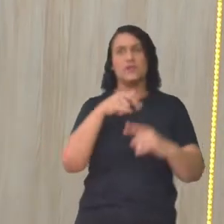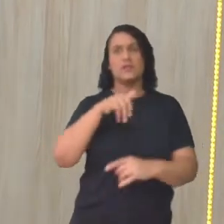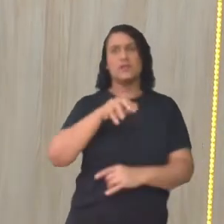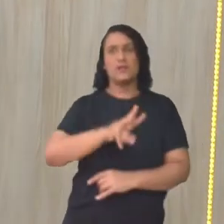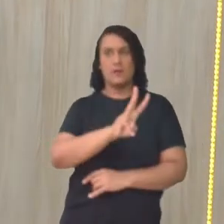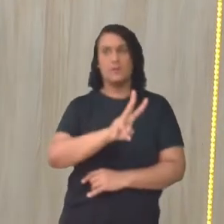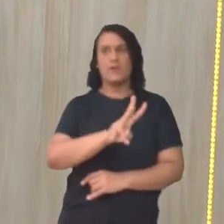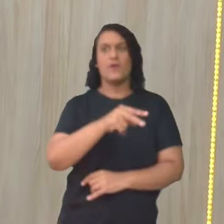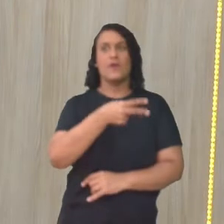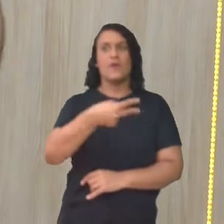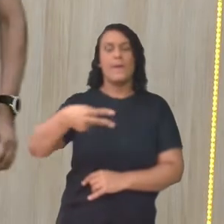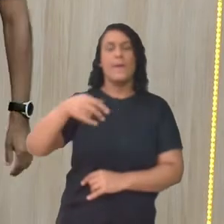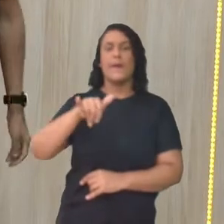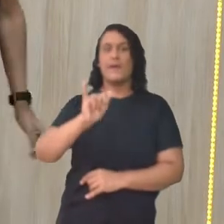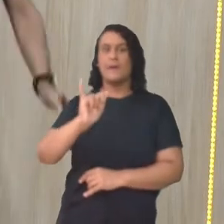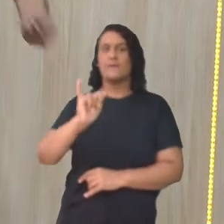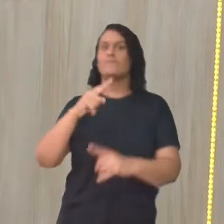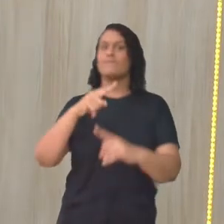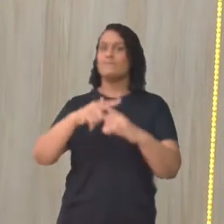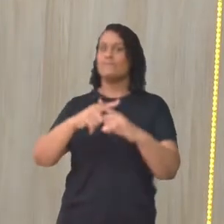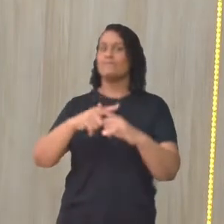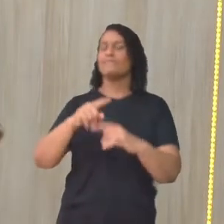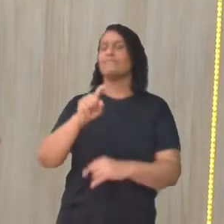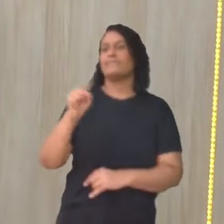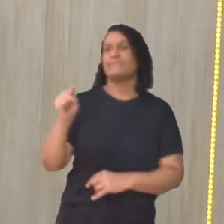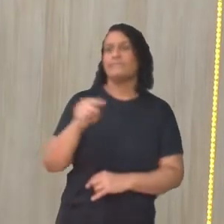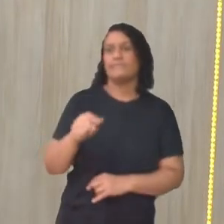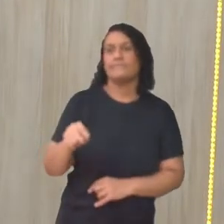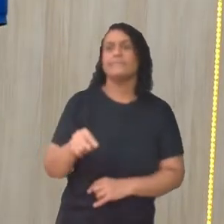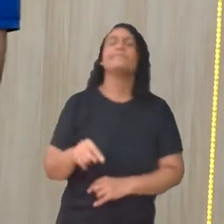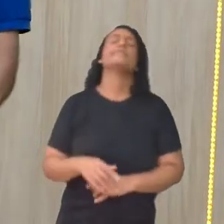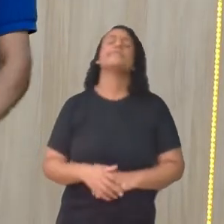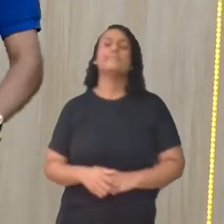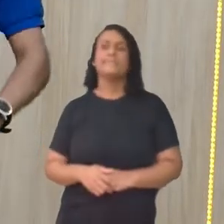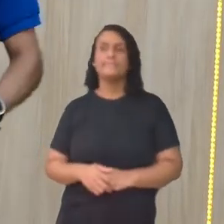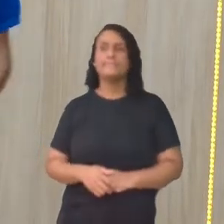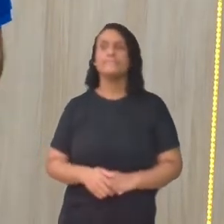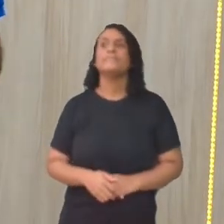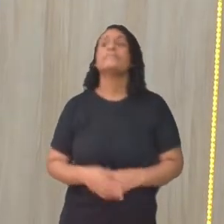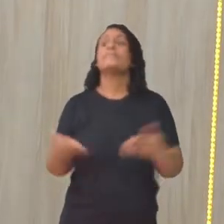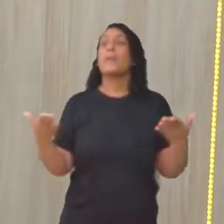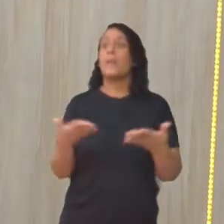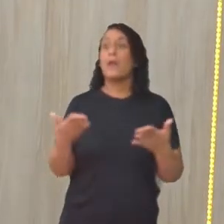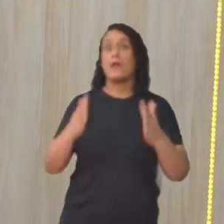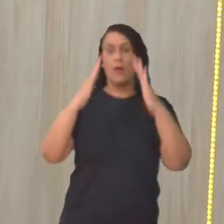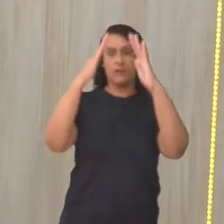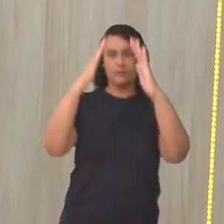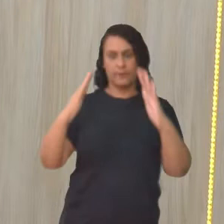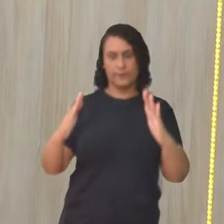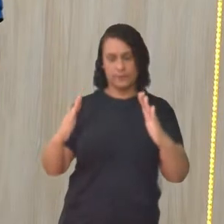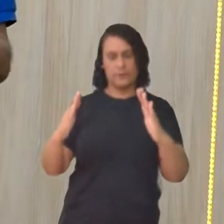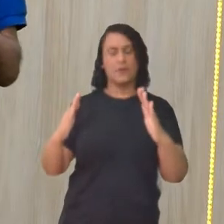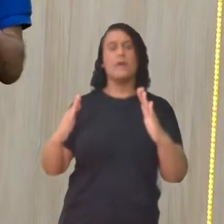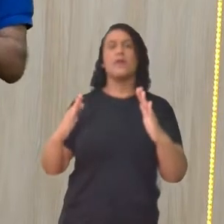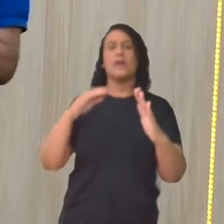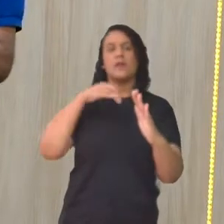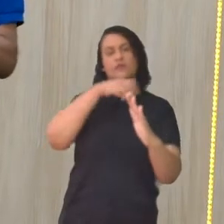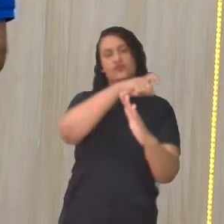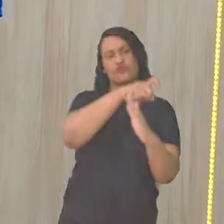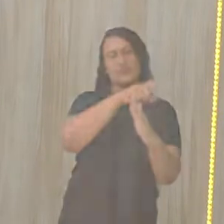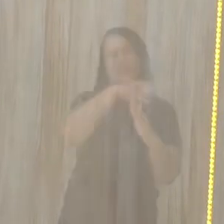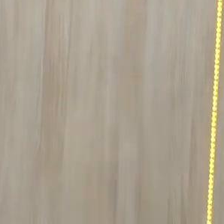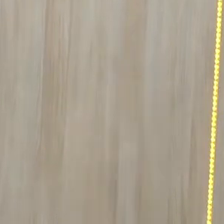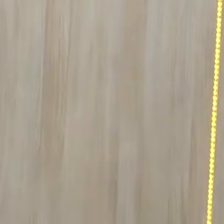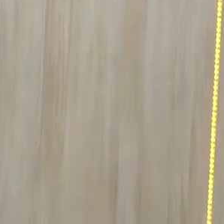exatamente. Vamos embora. A gente vai desenvolvendo aqui, ó, a proporcionalidade para poder a gente ver como é que vai chegar